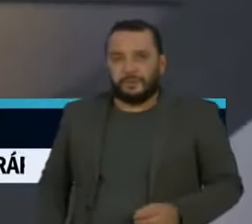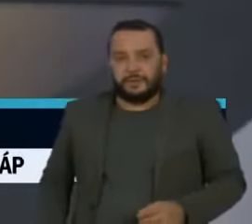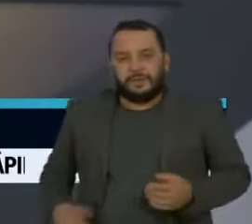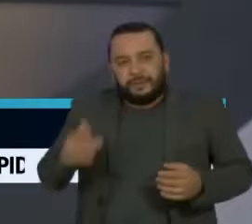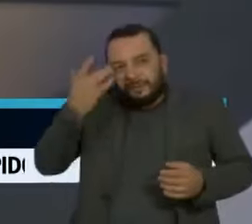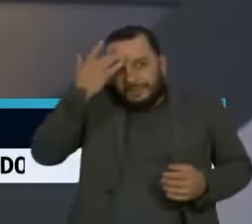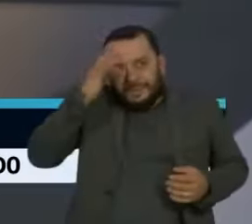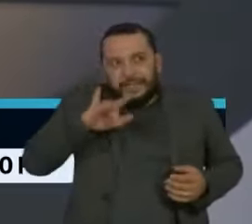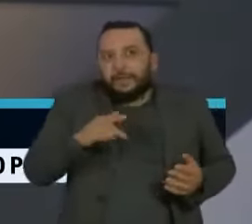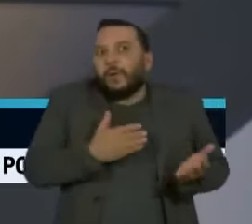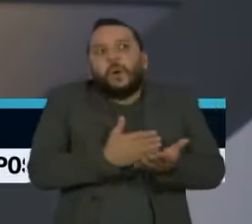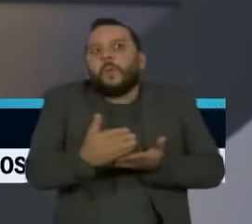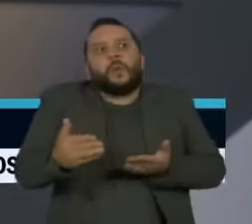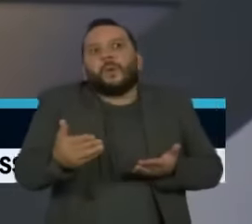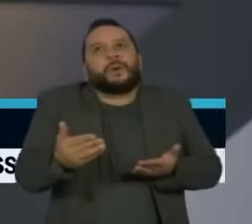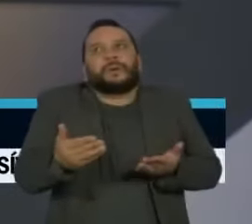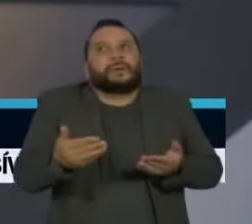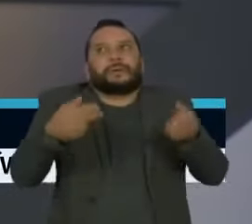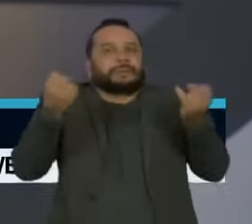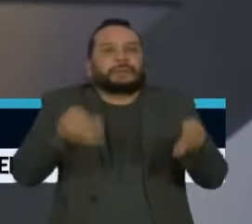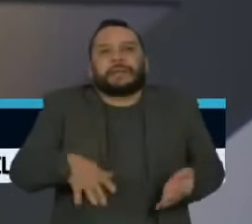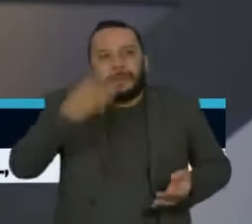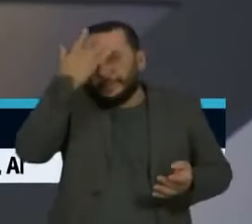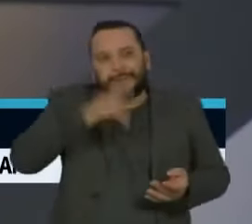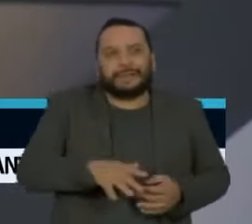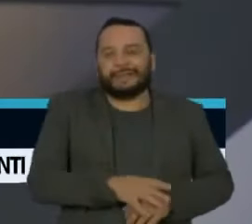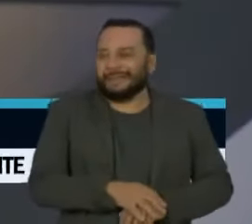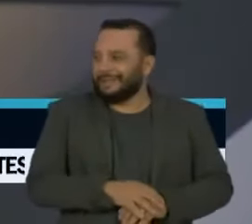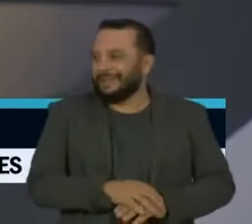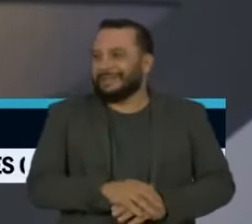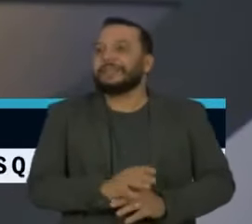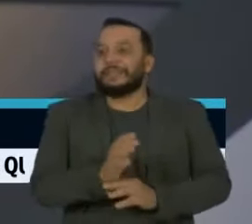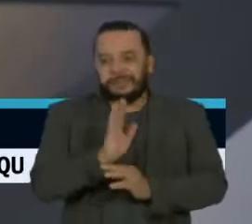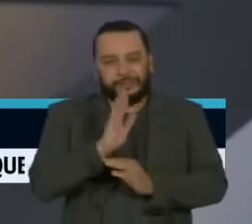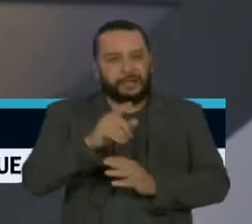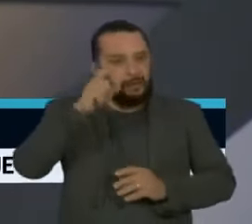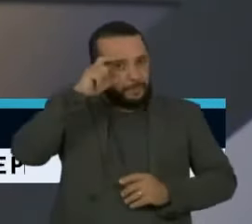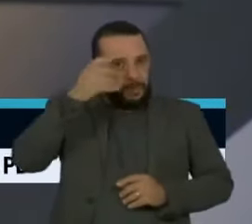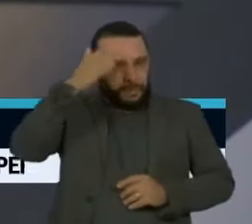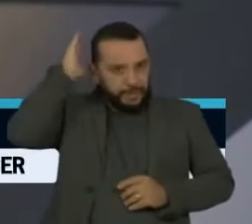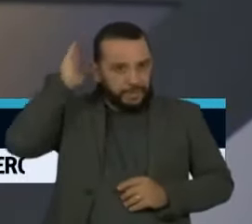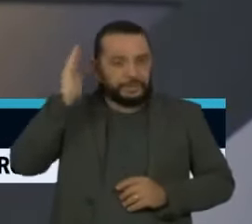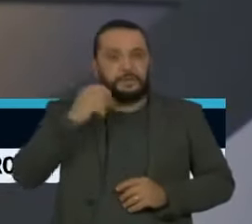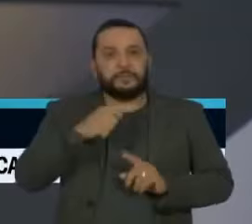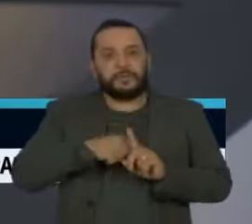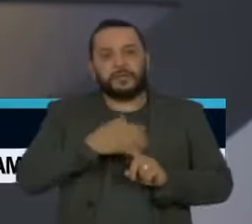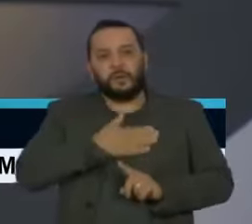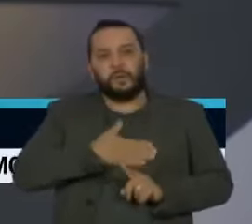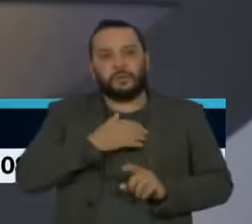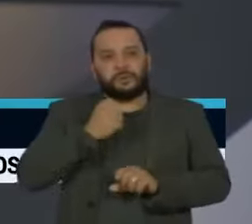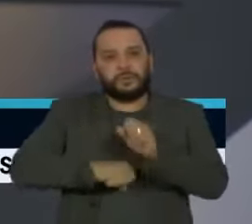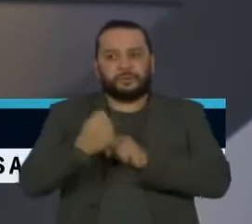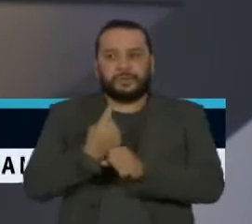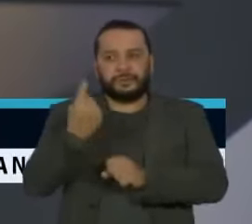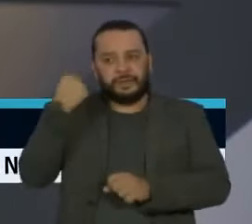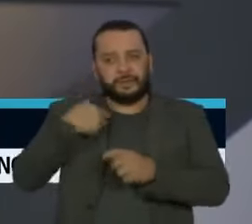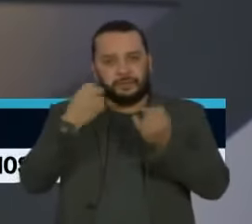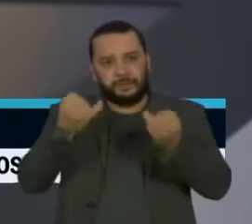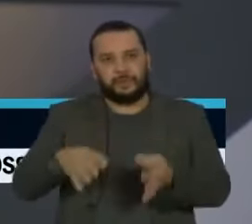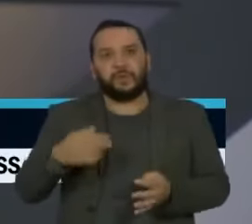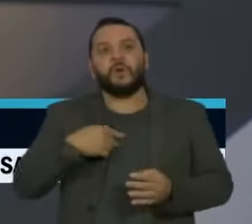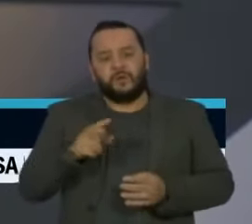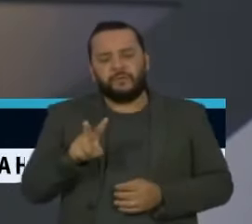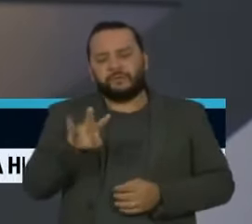onde começar. Se a gente lembrar, o ministro Paulo Guedes, em agosto do ano passado, disse: vamos privatizar